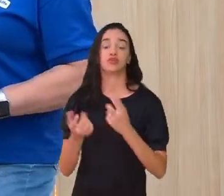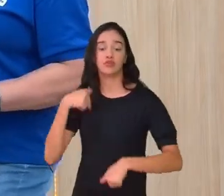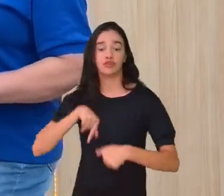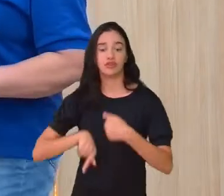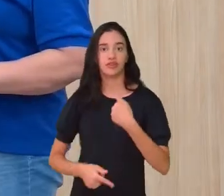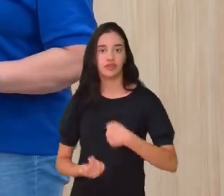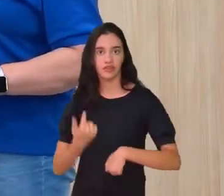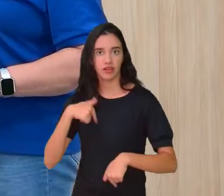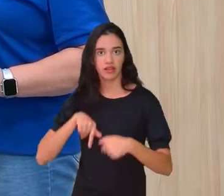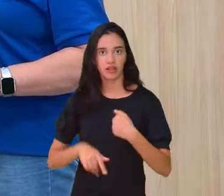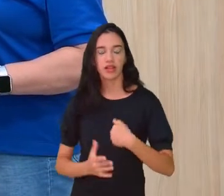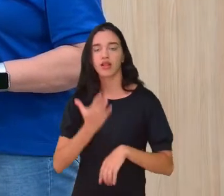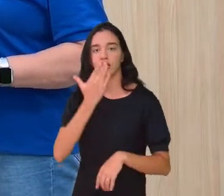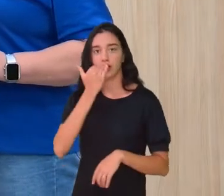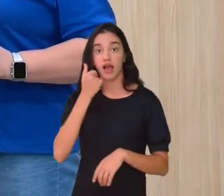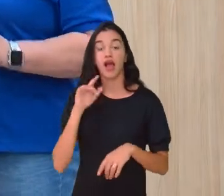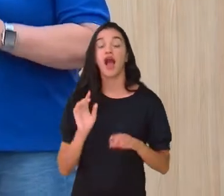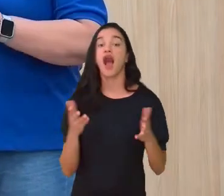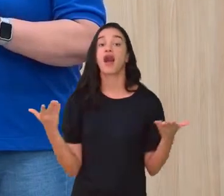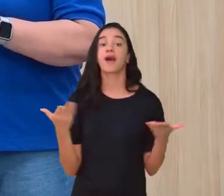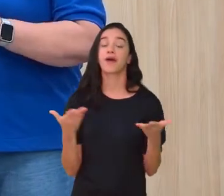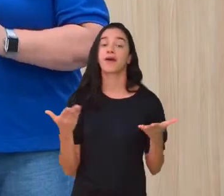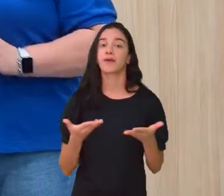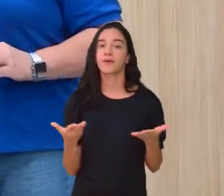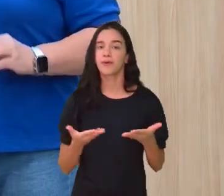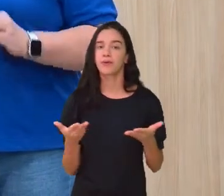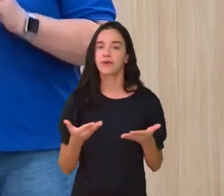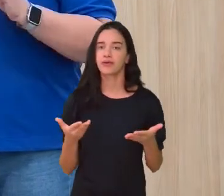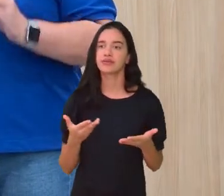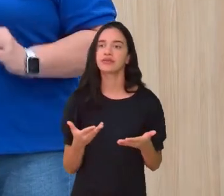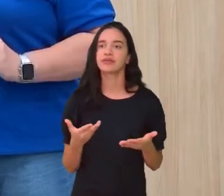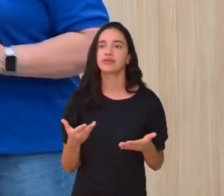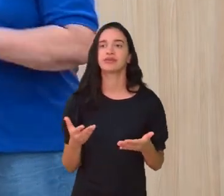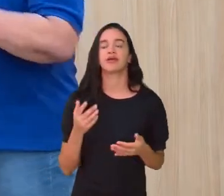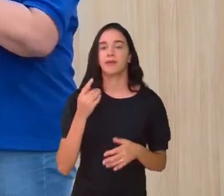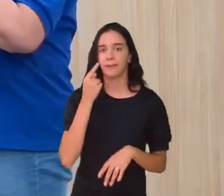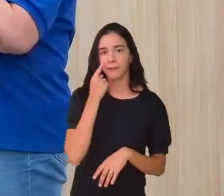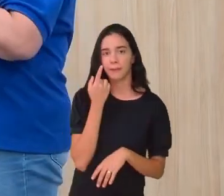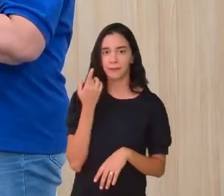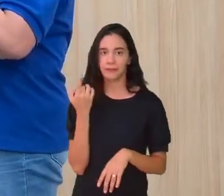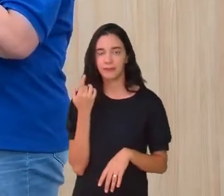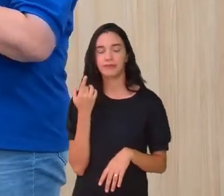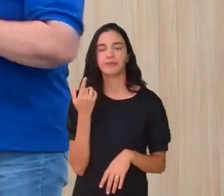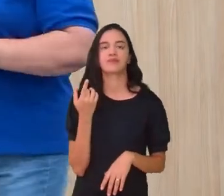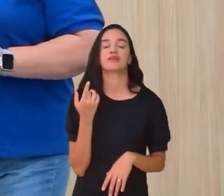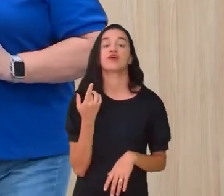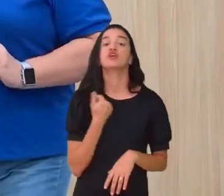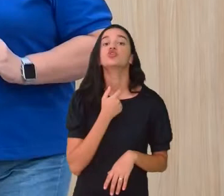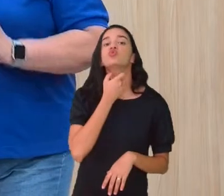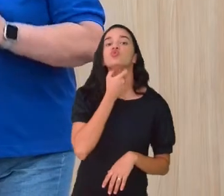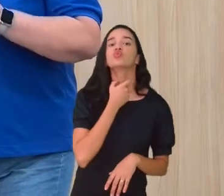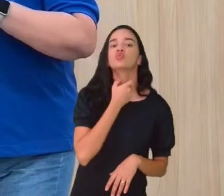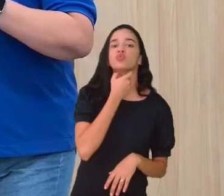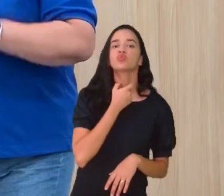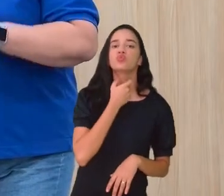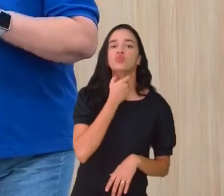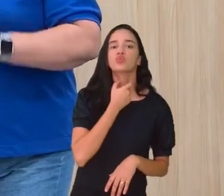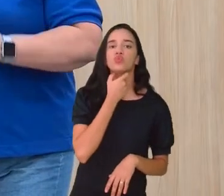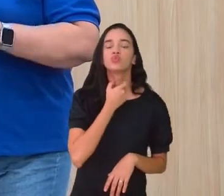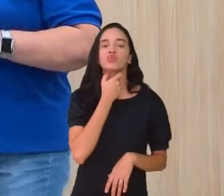digestório. Depois, nós temos a laringe. Agora sim, nós estamos diante de um tubo que ele